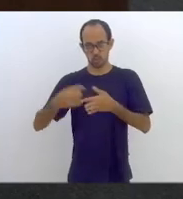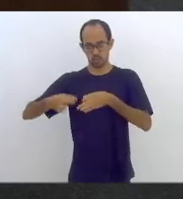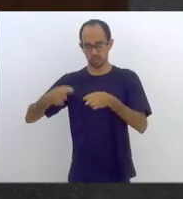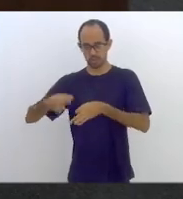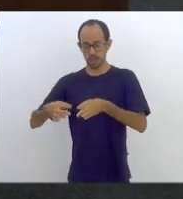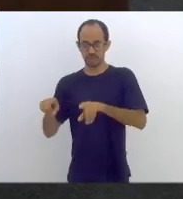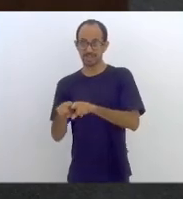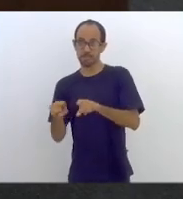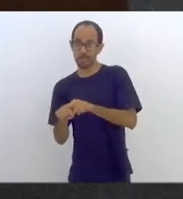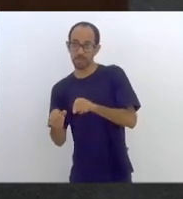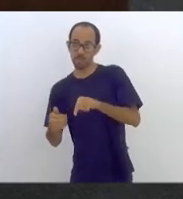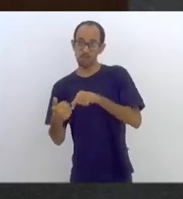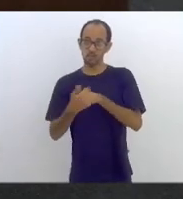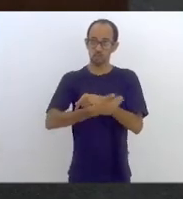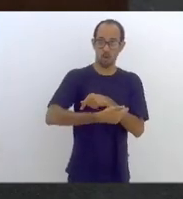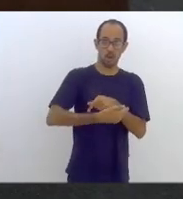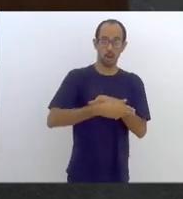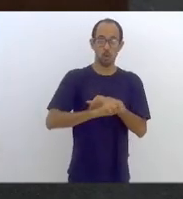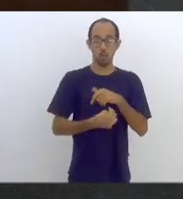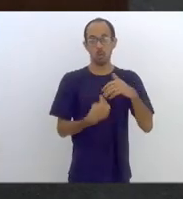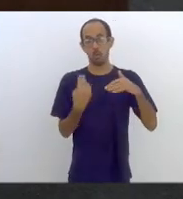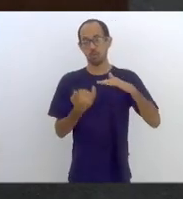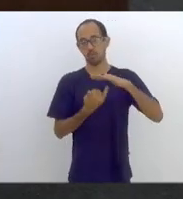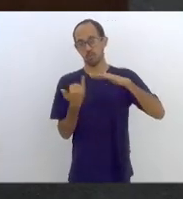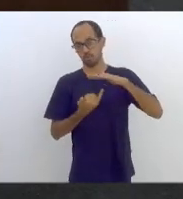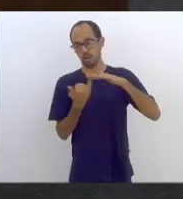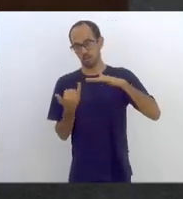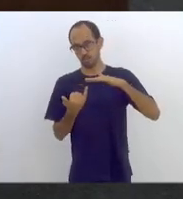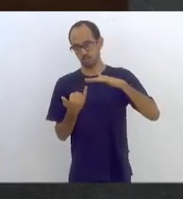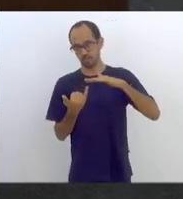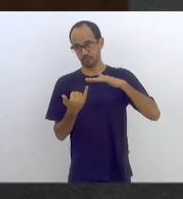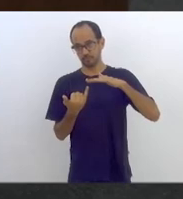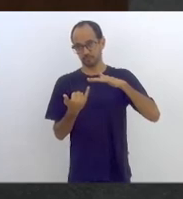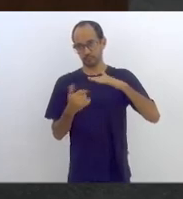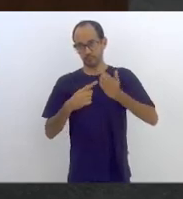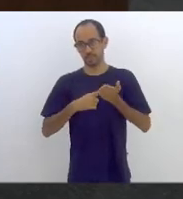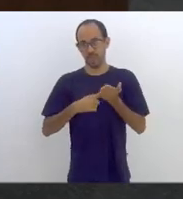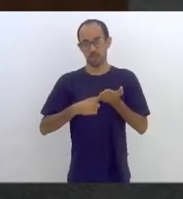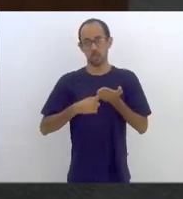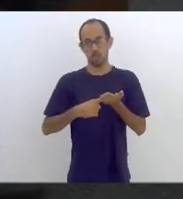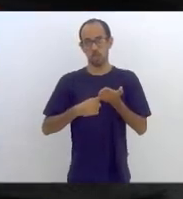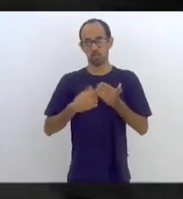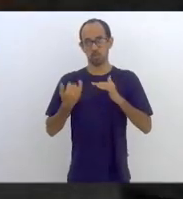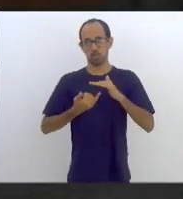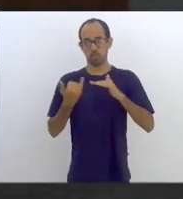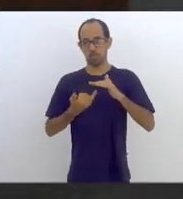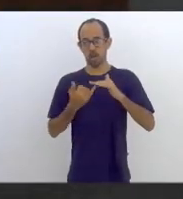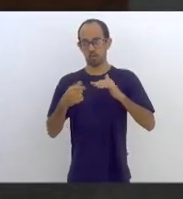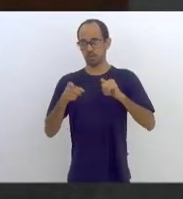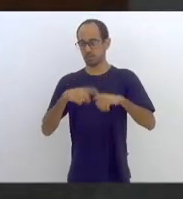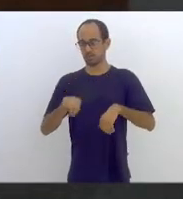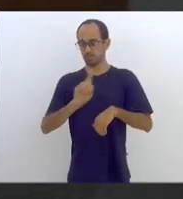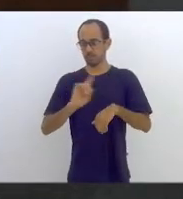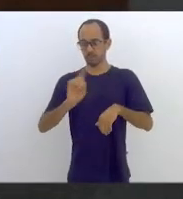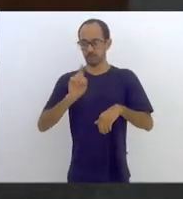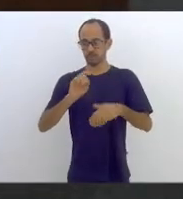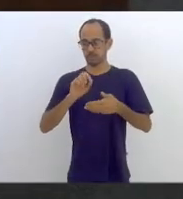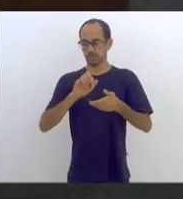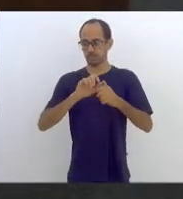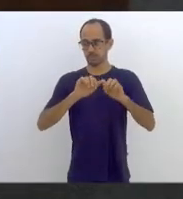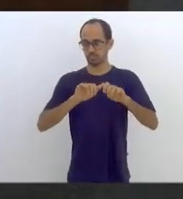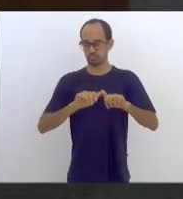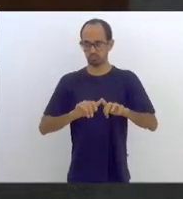extrajudiciais e informais e o acordo informal ele não precisa ser por escrito